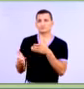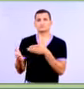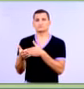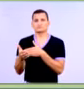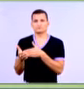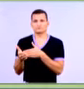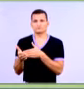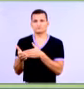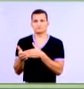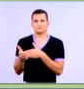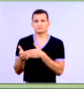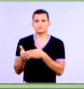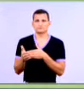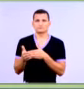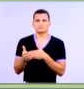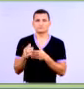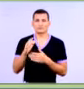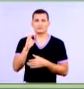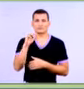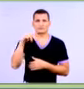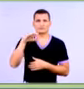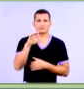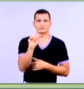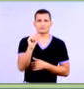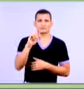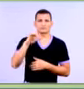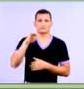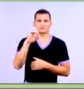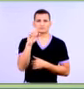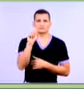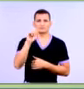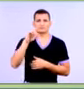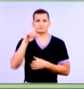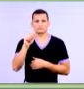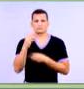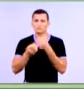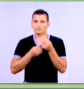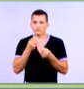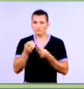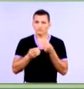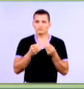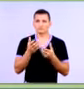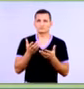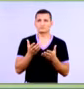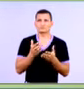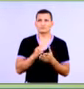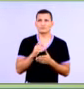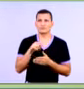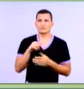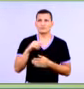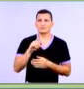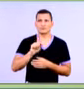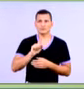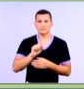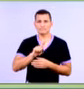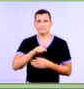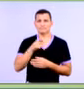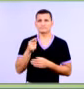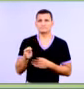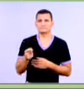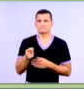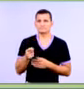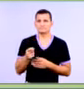elemento. Então, na simplesmente encadeada, a única forma de percorrer ela é através desse próximo aqui. E